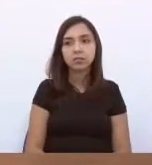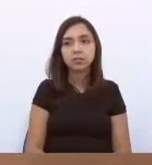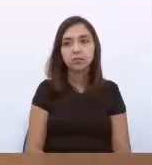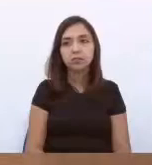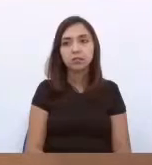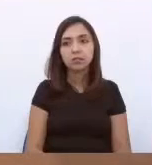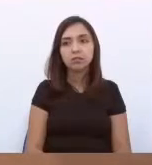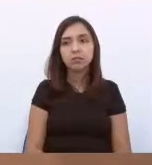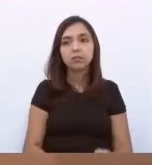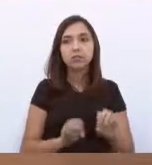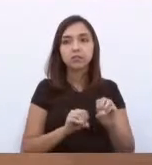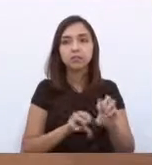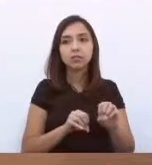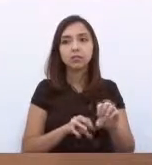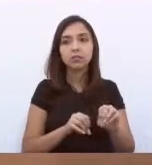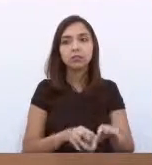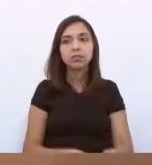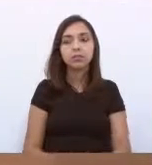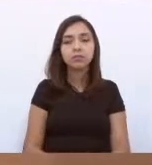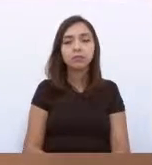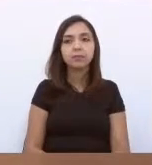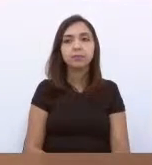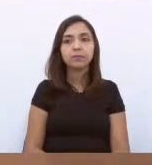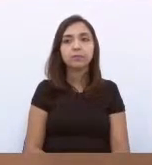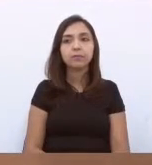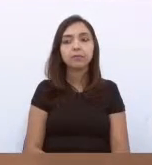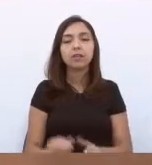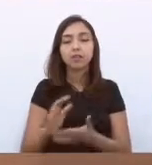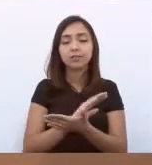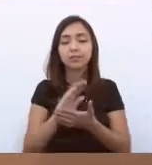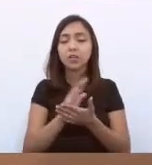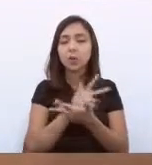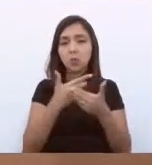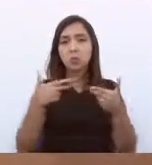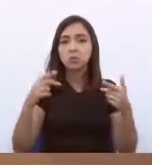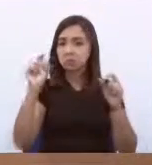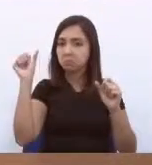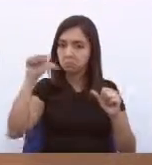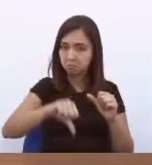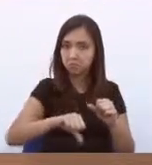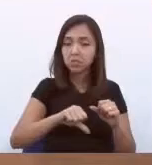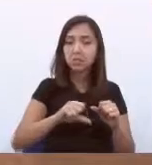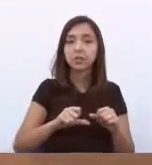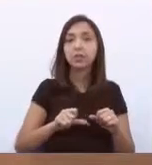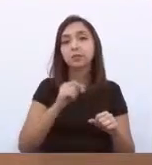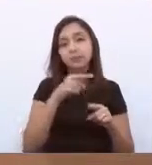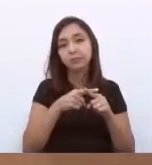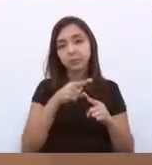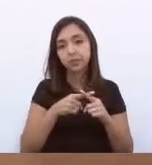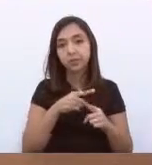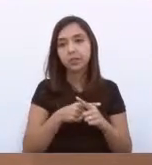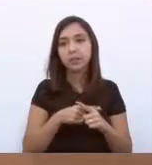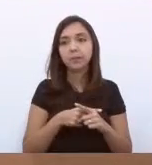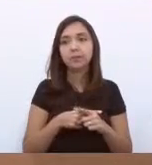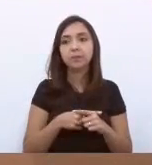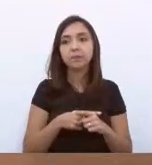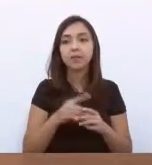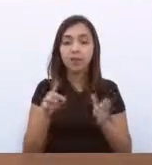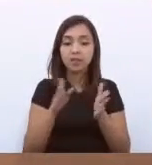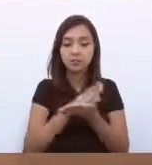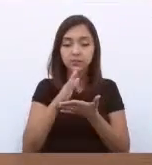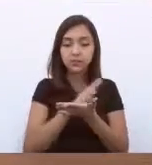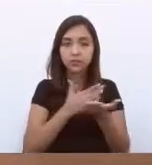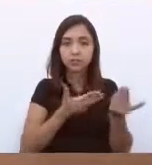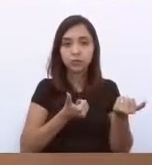da educação. Né, situações piores do que essa, do que bater em